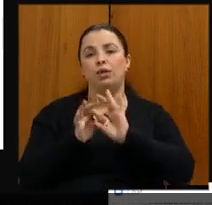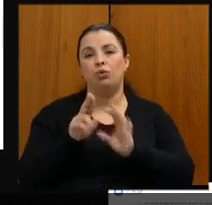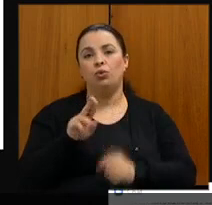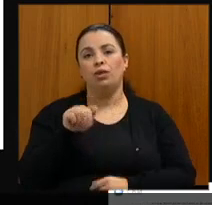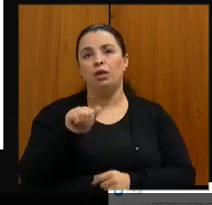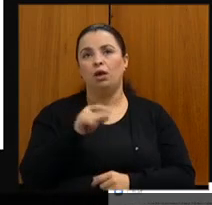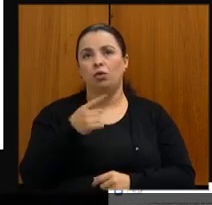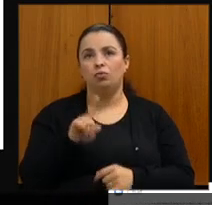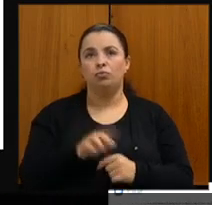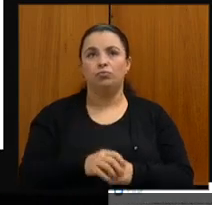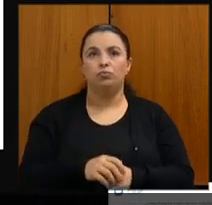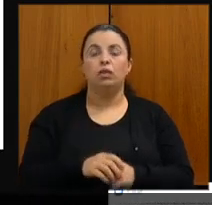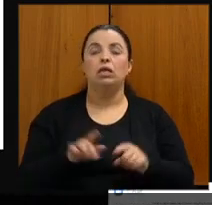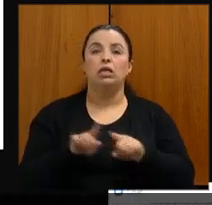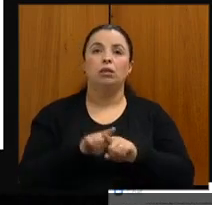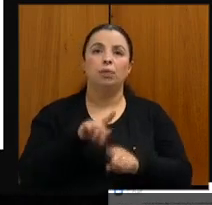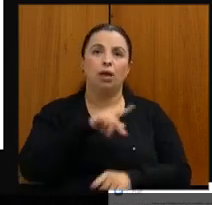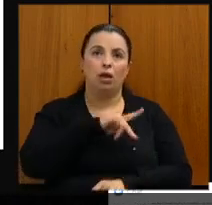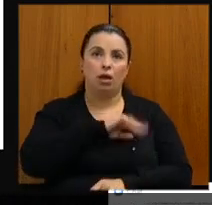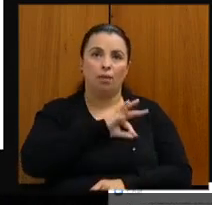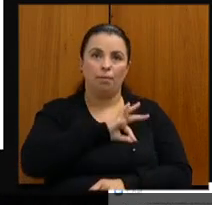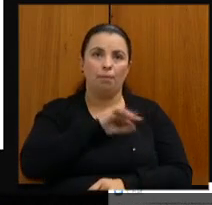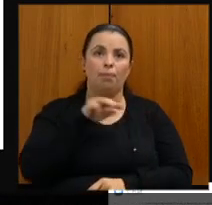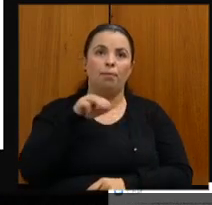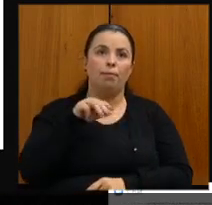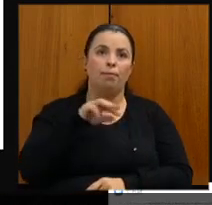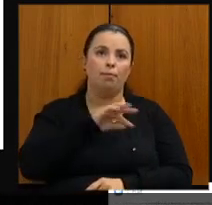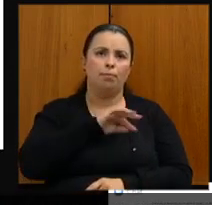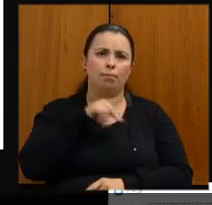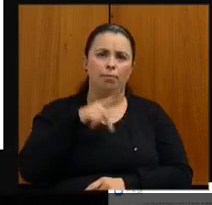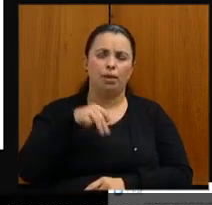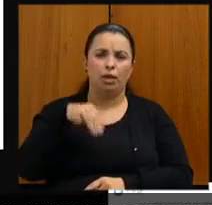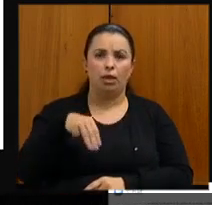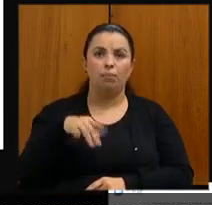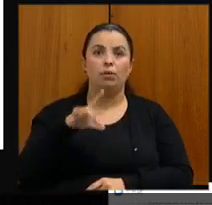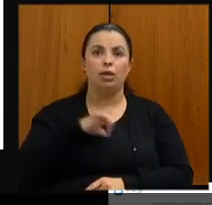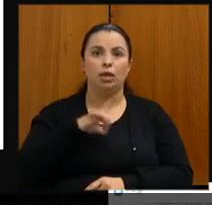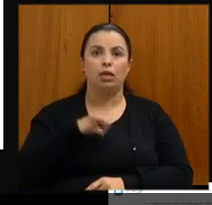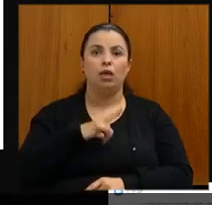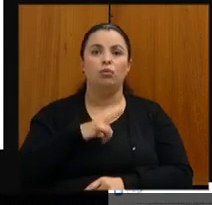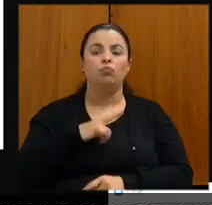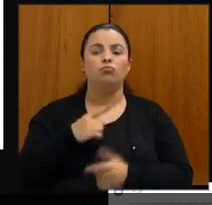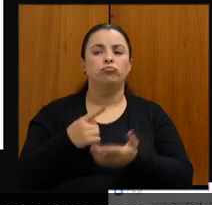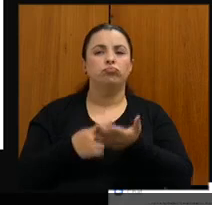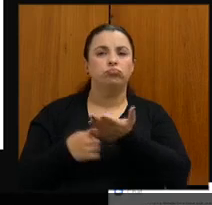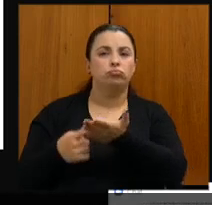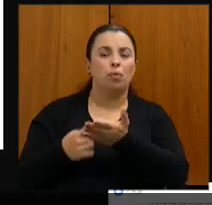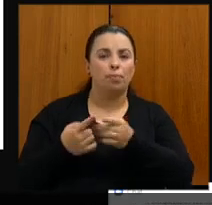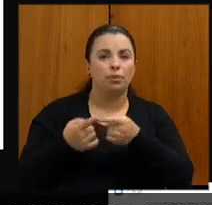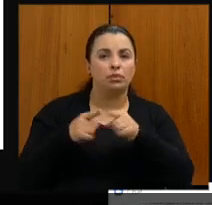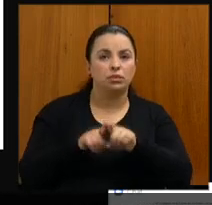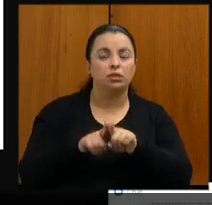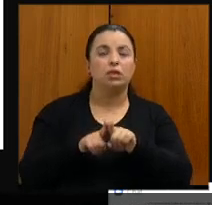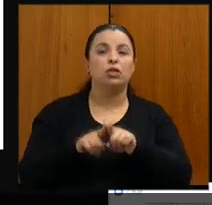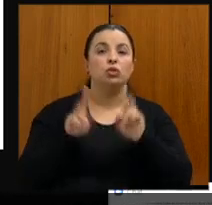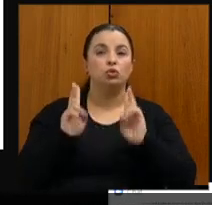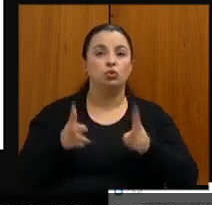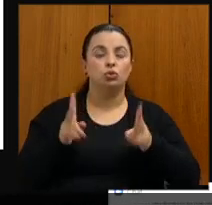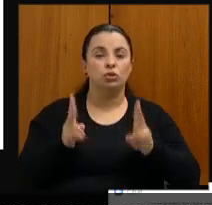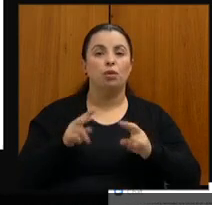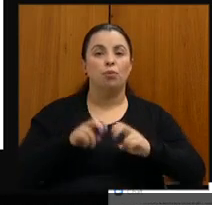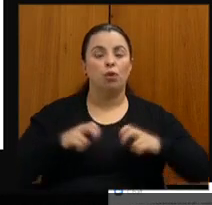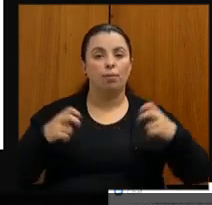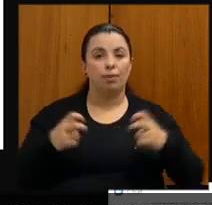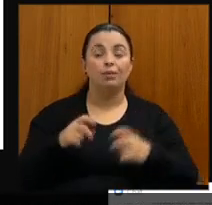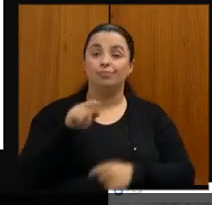Militar que tem estabelecido um fluxo contínuo de comunicação com a mesa eu quero destacar que uma participação importante da